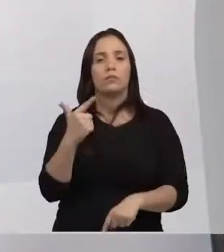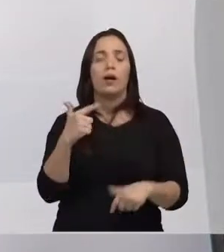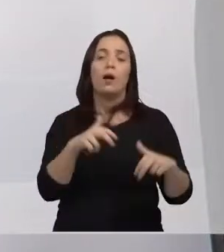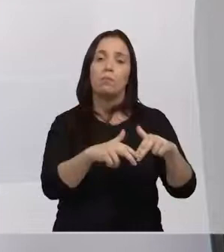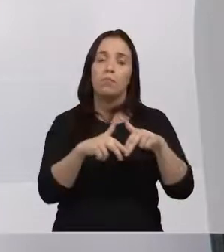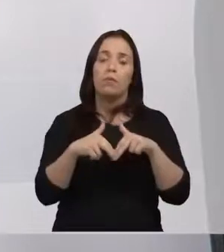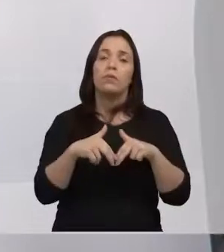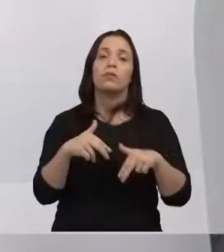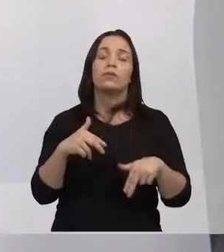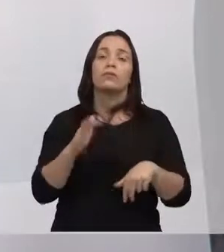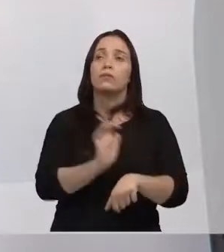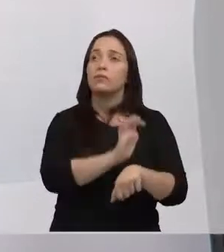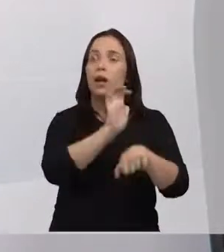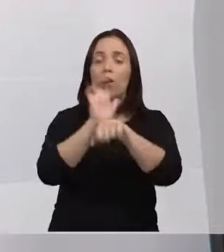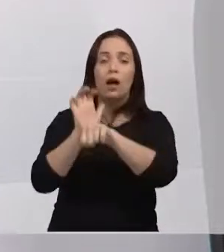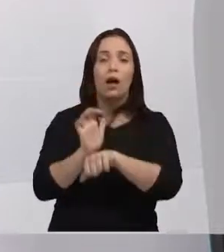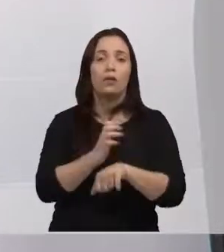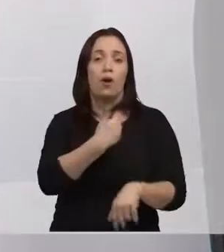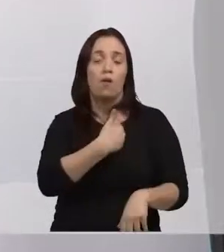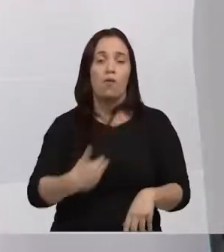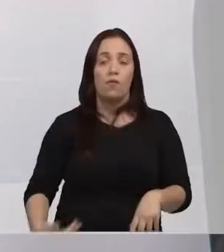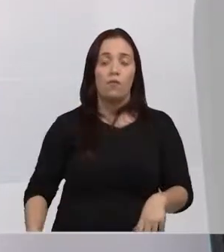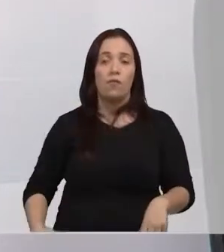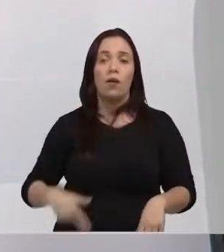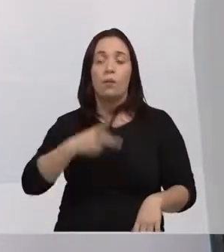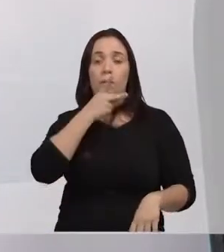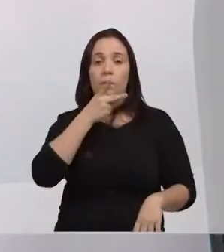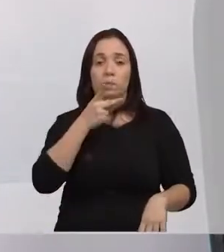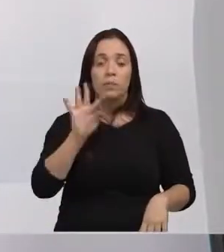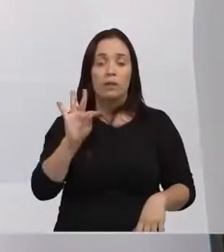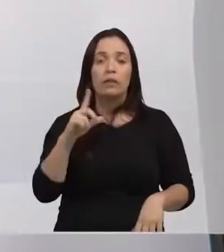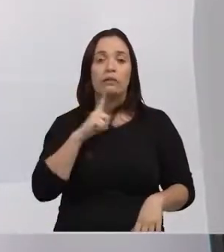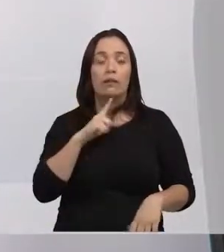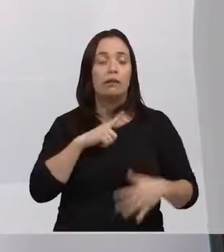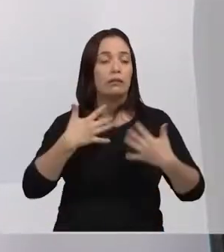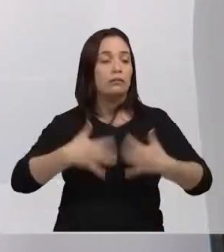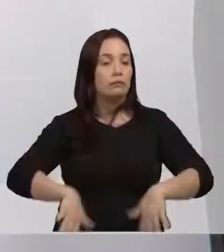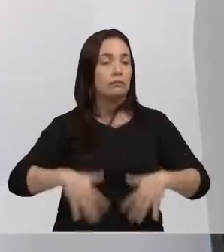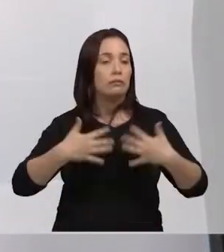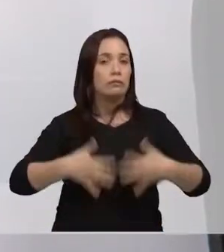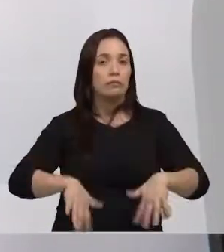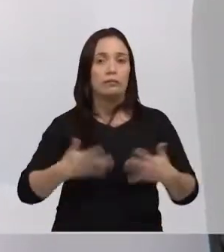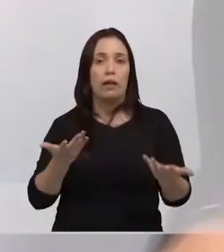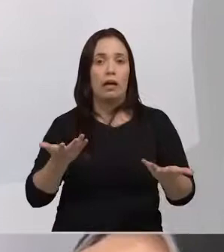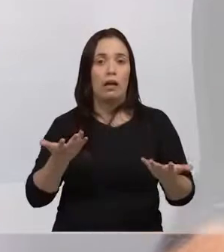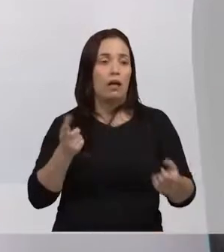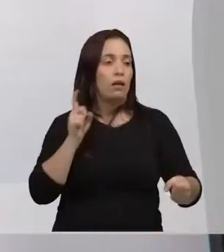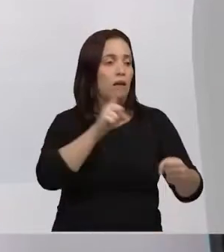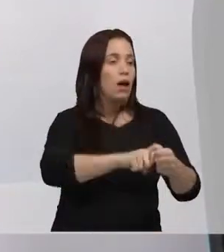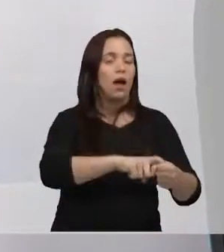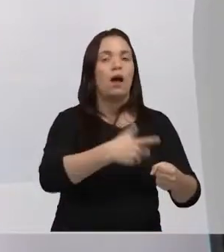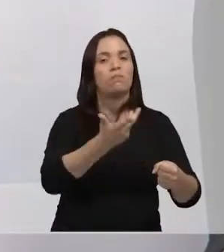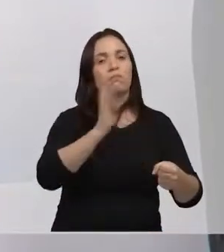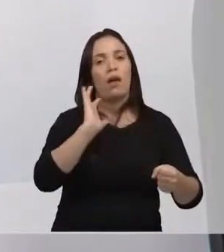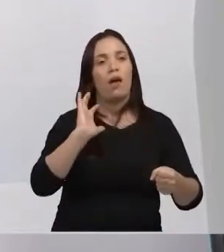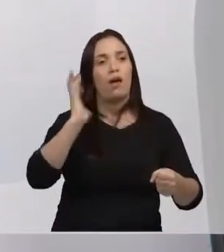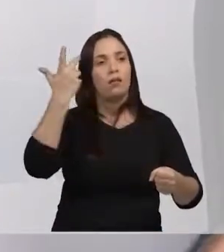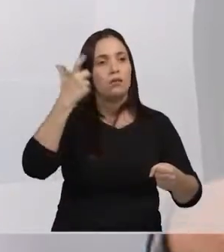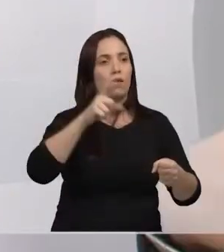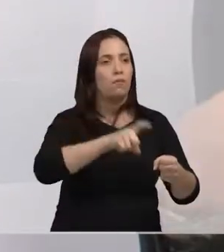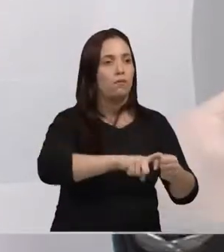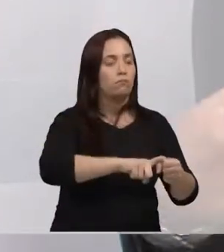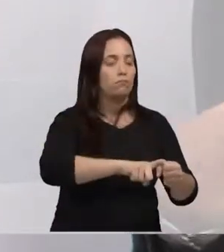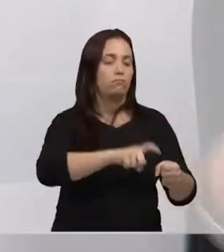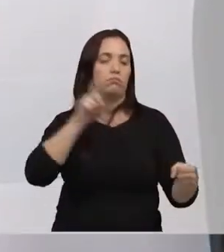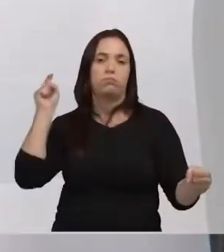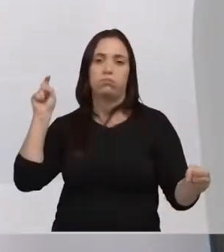levando aos governadores do Partido dos Trabalhadores a tomar medidas ou fazerem discursos que vão contra os interesses